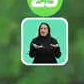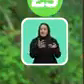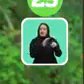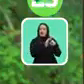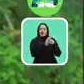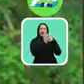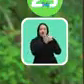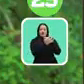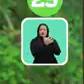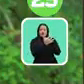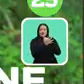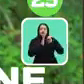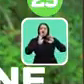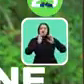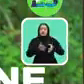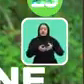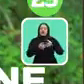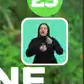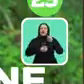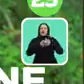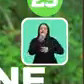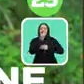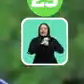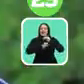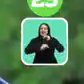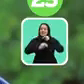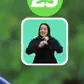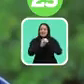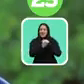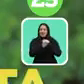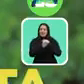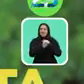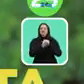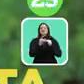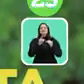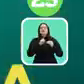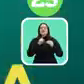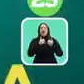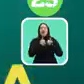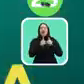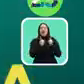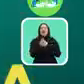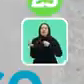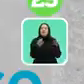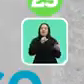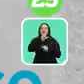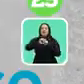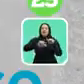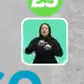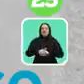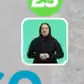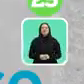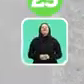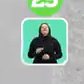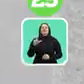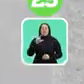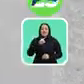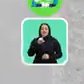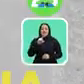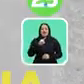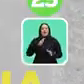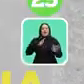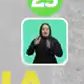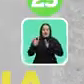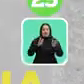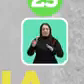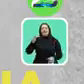pandemia, foi criado um canal online. E toda a frota foi renovada. Sem o acesso, para mim,